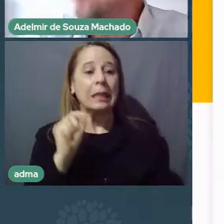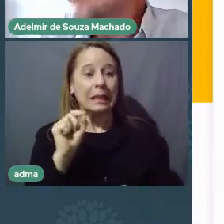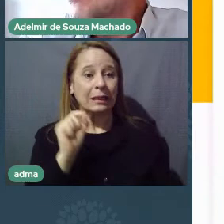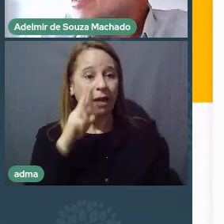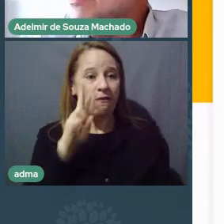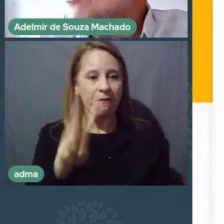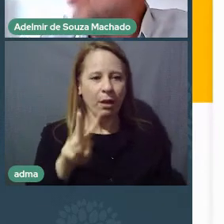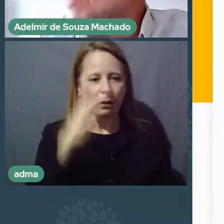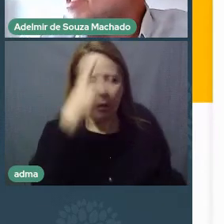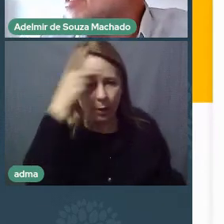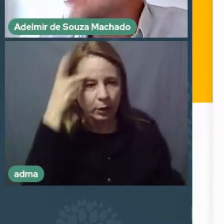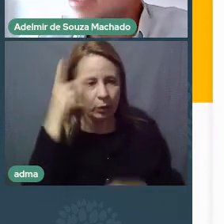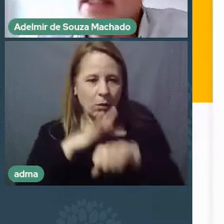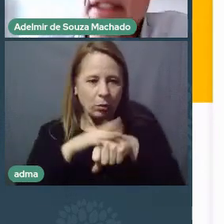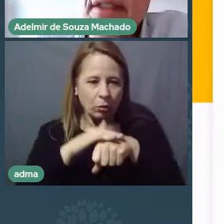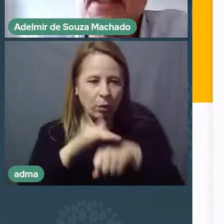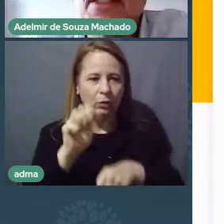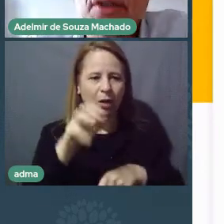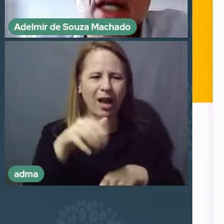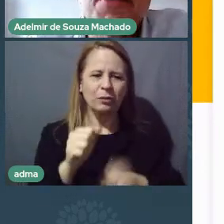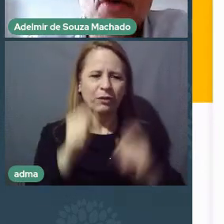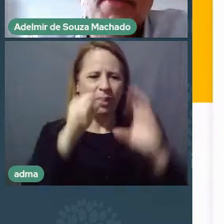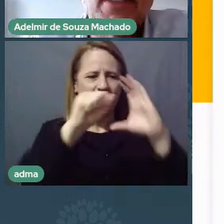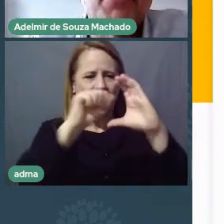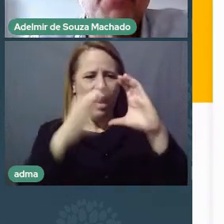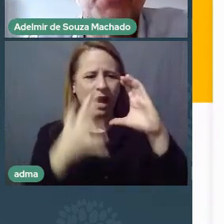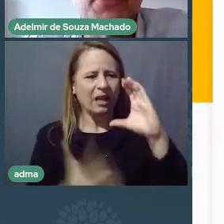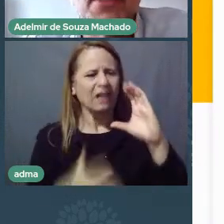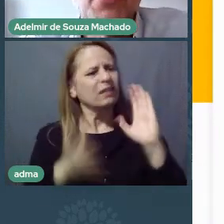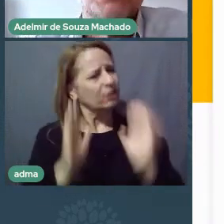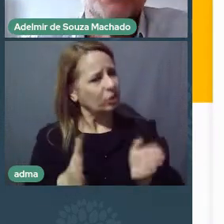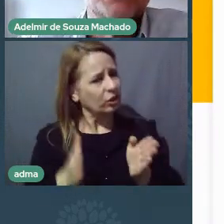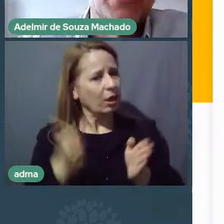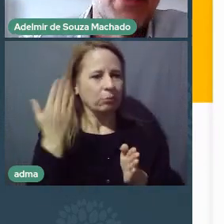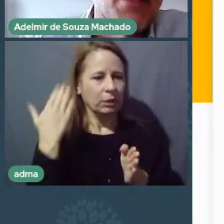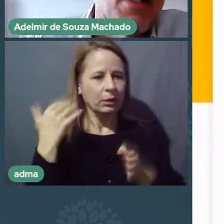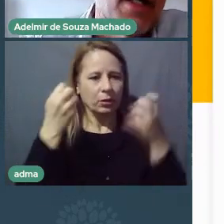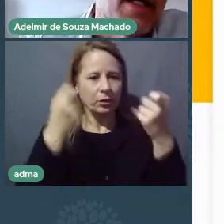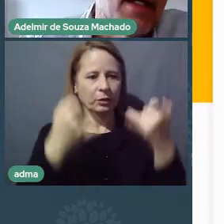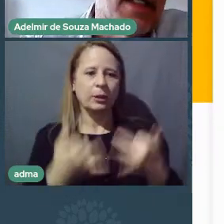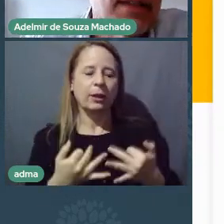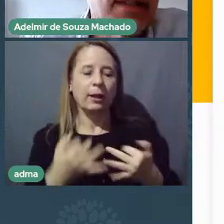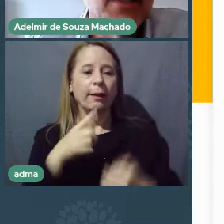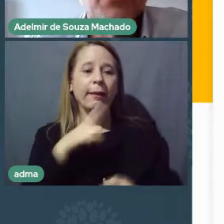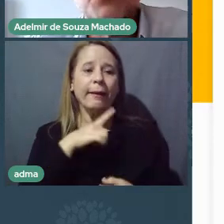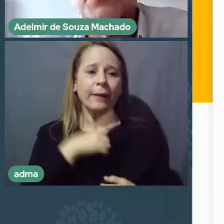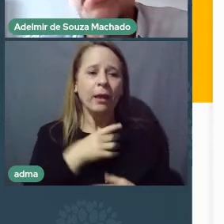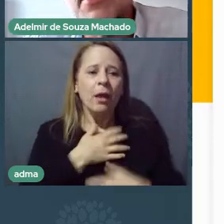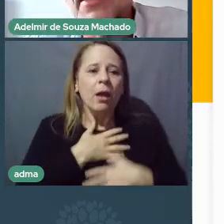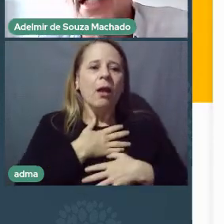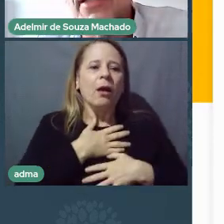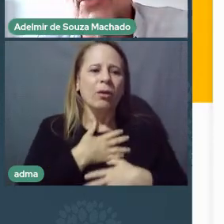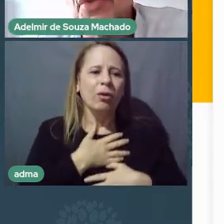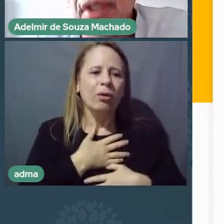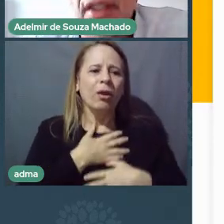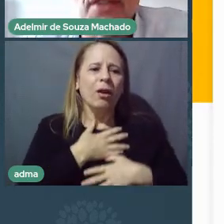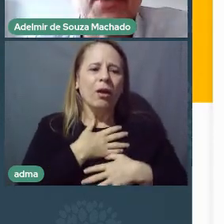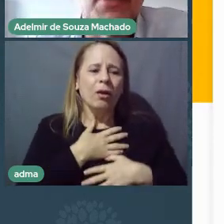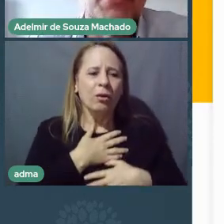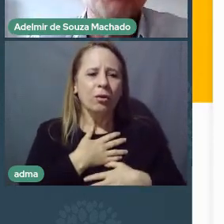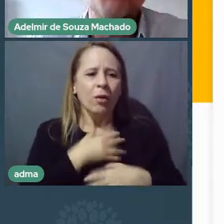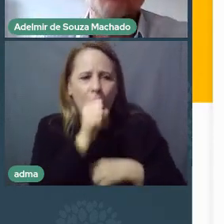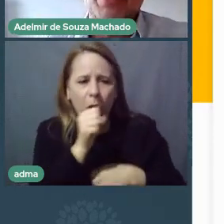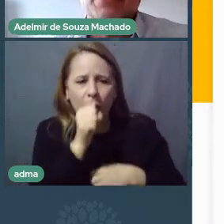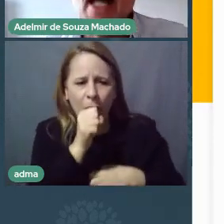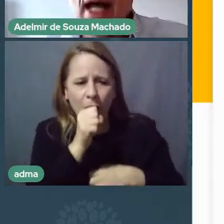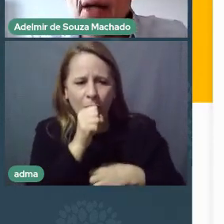com asma, ele só vê aquelas características que eu já havia comentado para você. Se ele está cansando, se ele está tossindo,